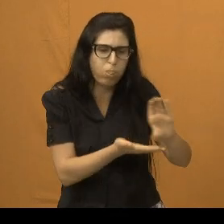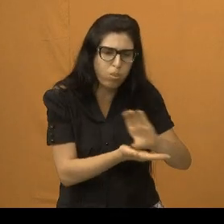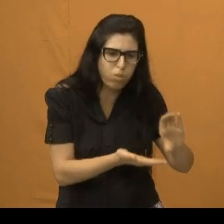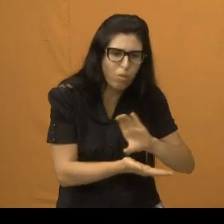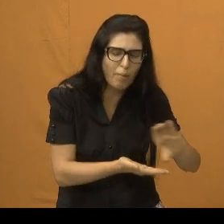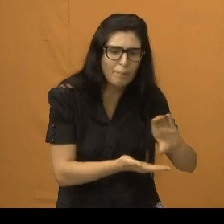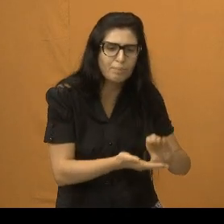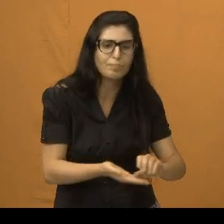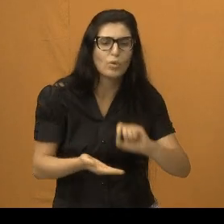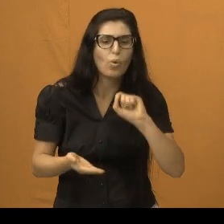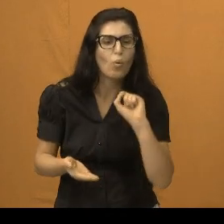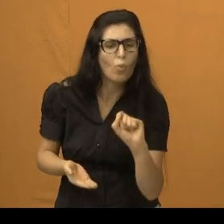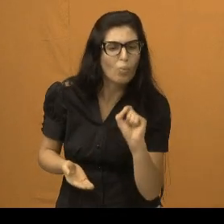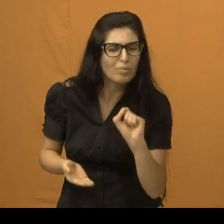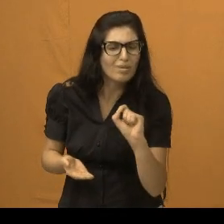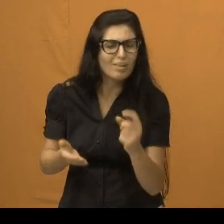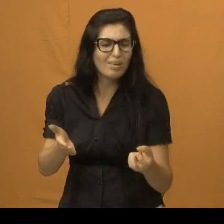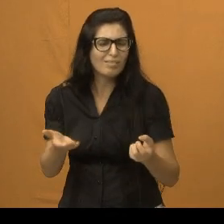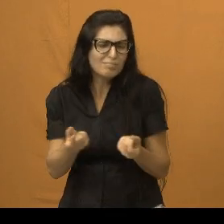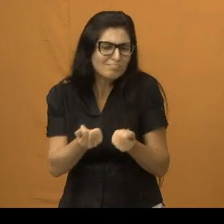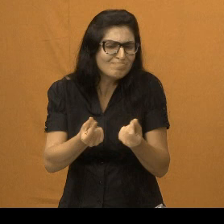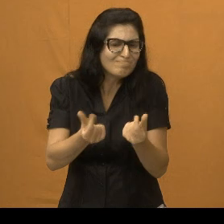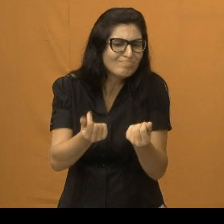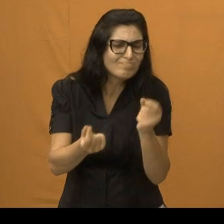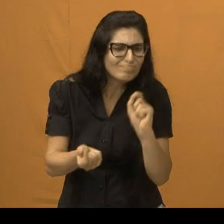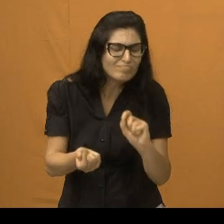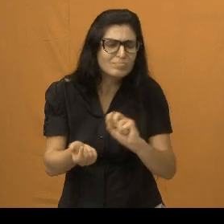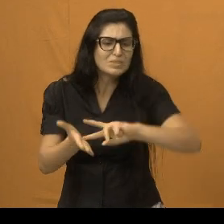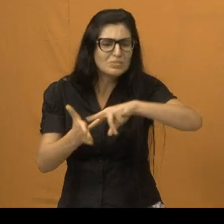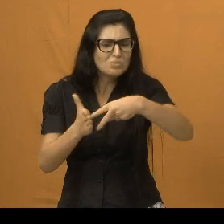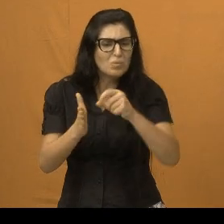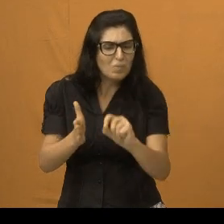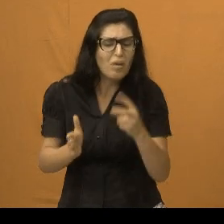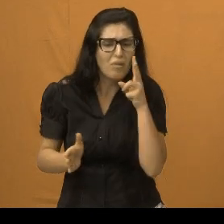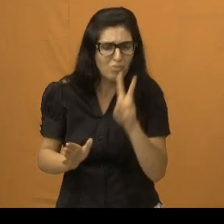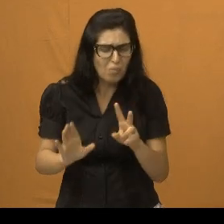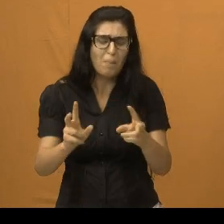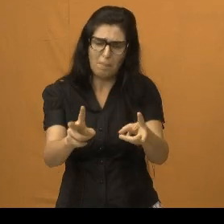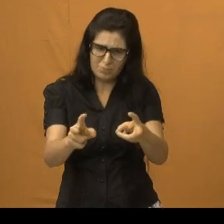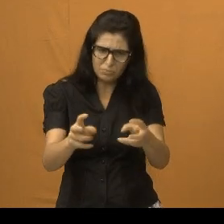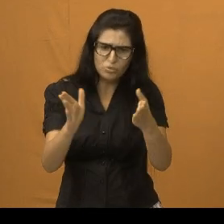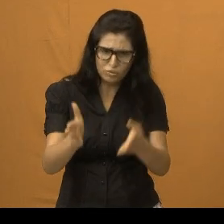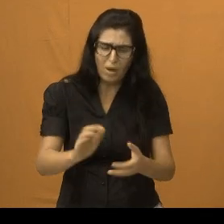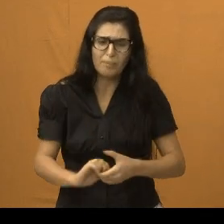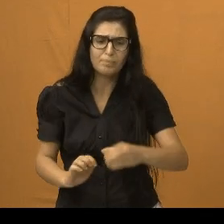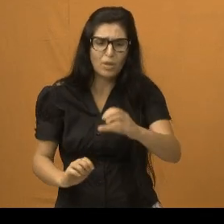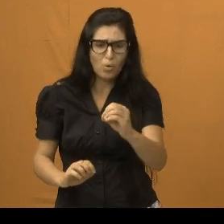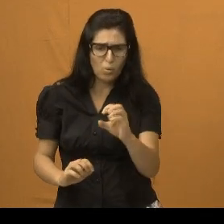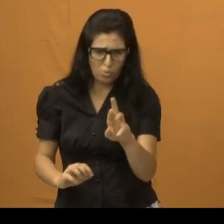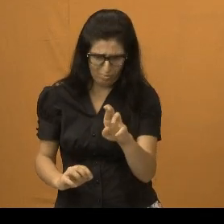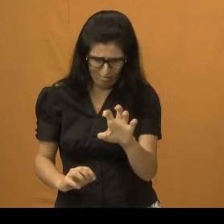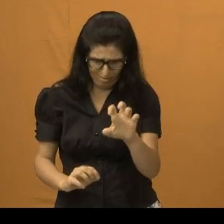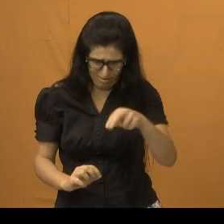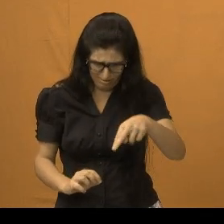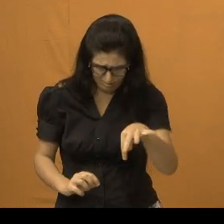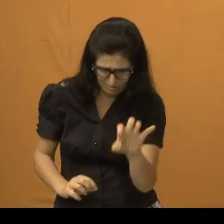coloca consolidado os valores. Então, como verificamos aqui, a receita corrente prevista foi de